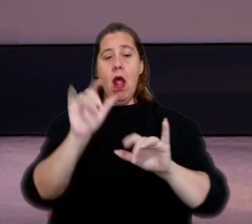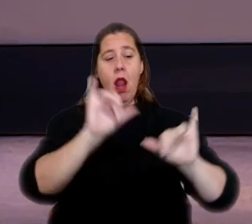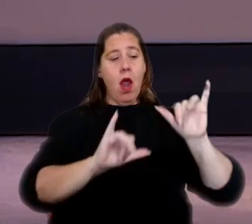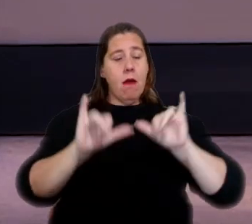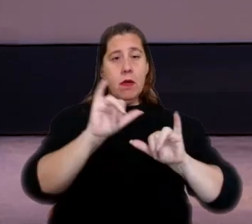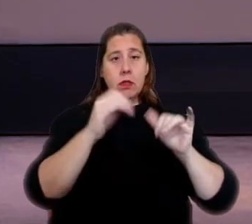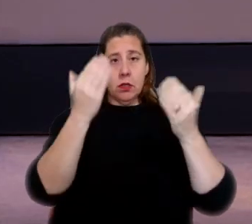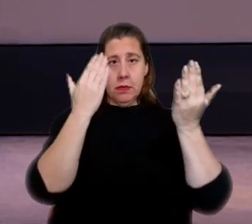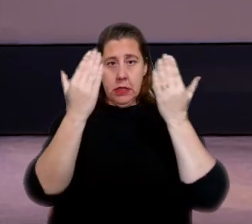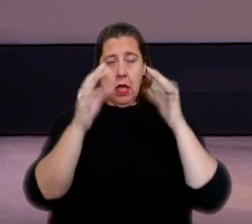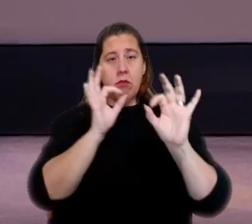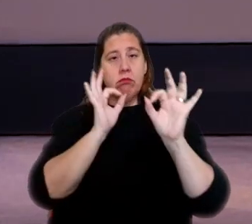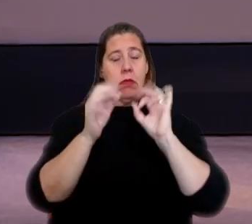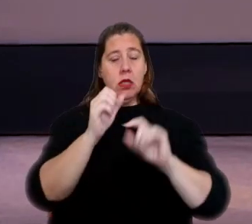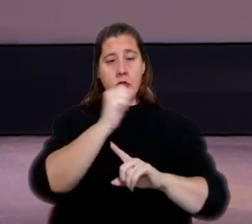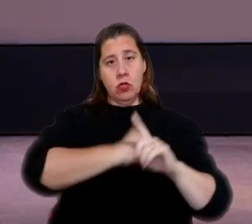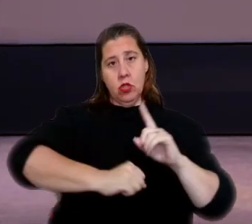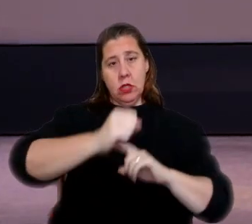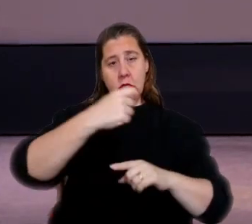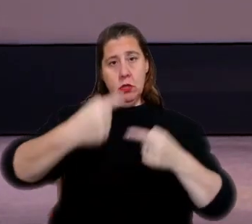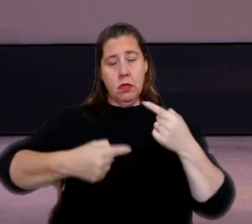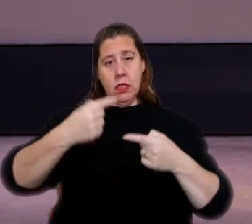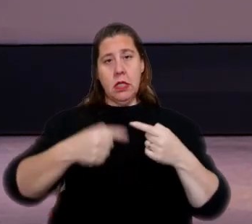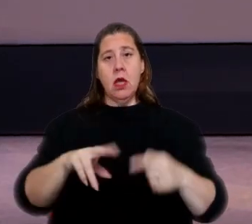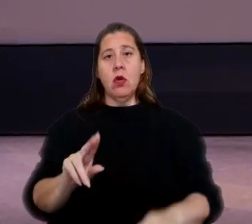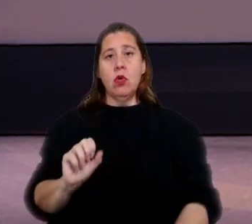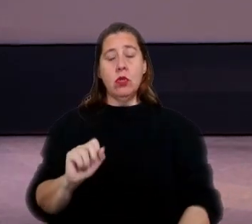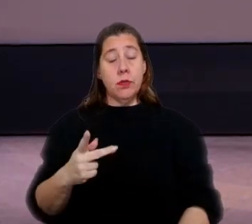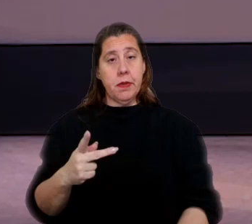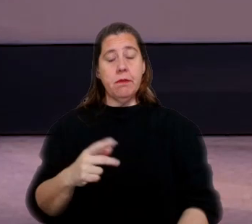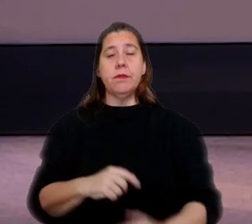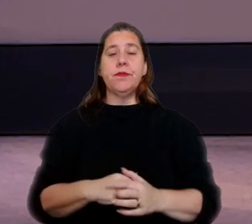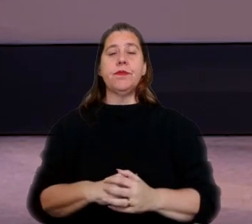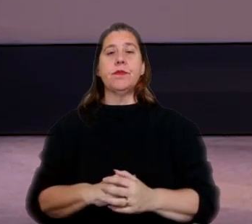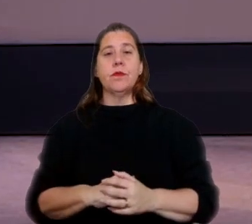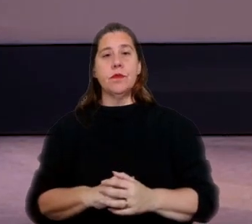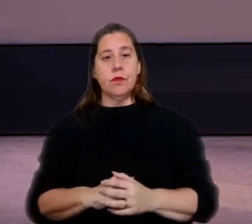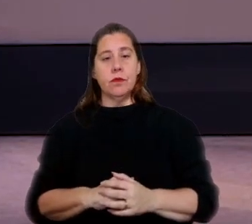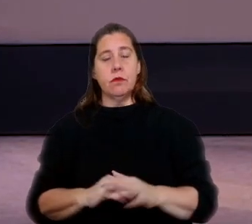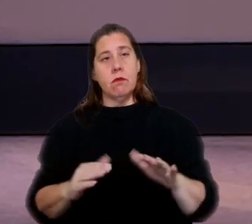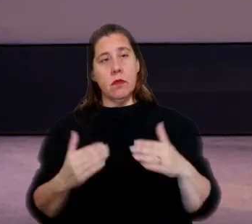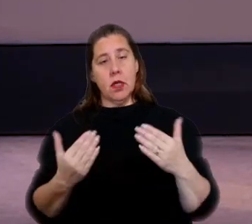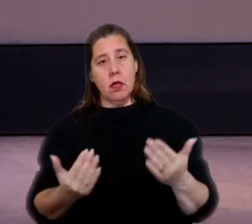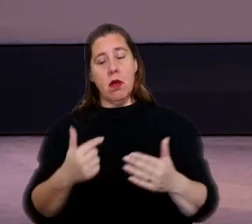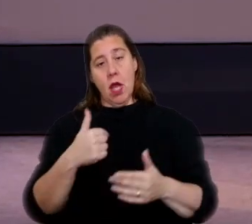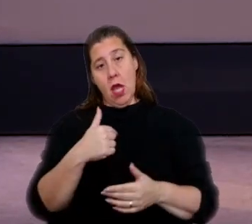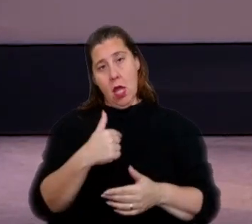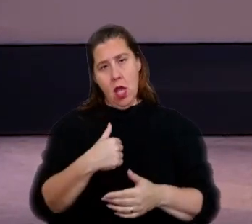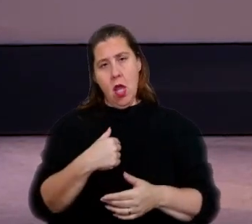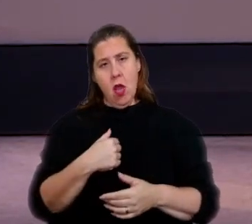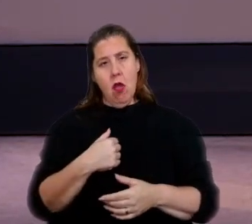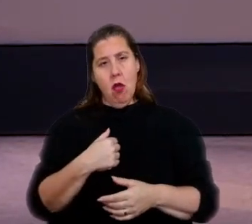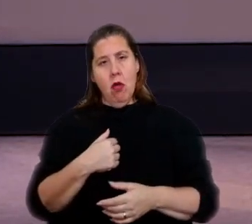do Laboratório de Psicanálise, Sociedade Política da USP. E, bom,